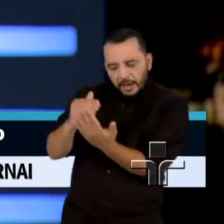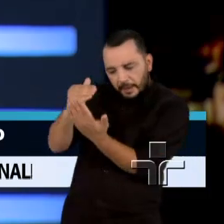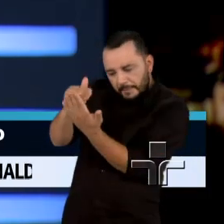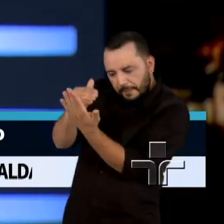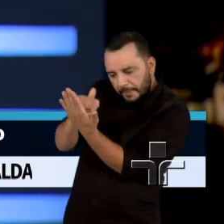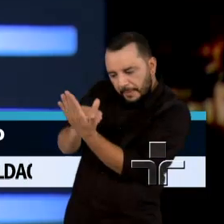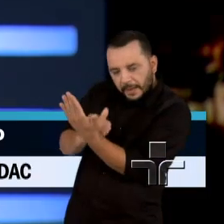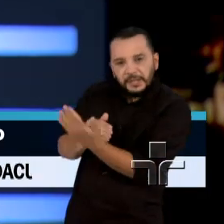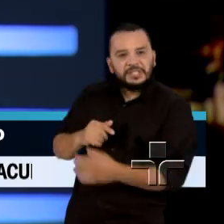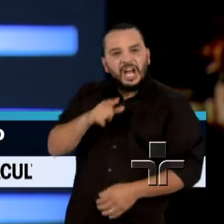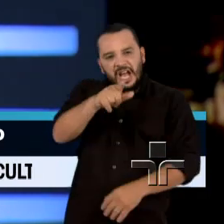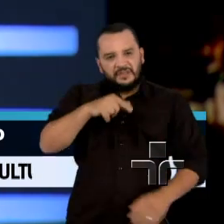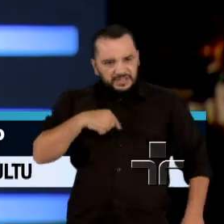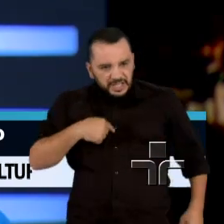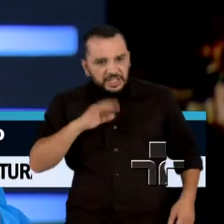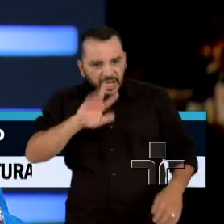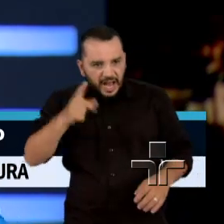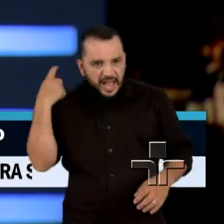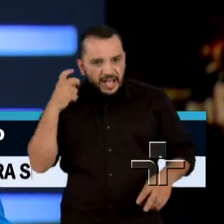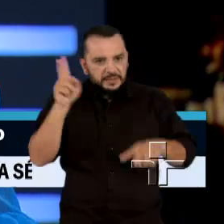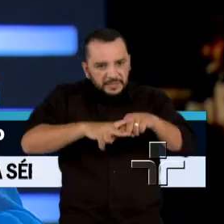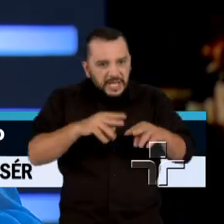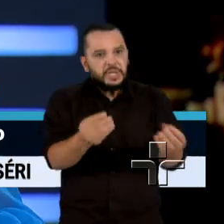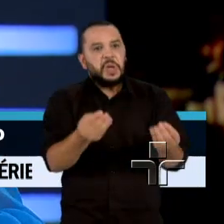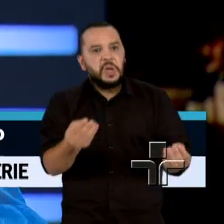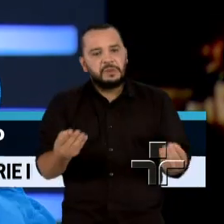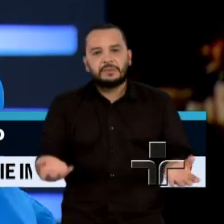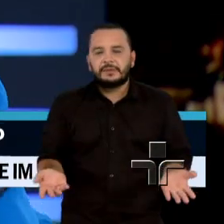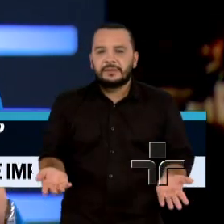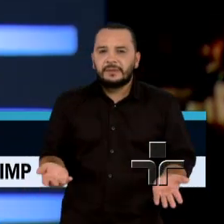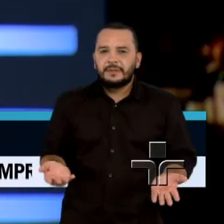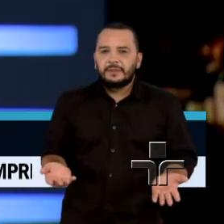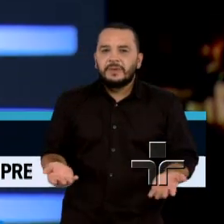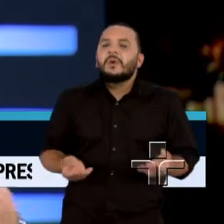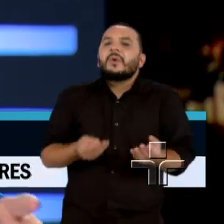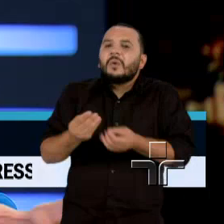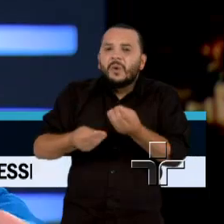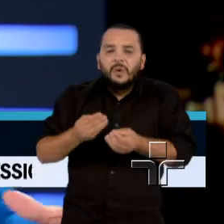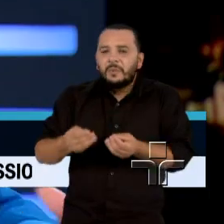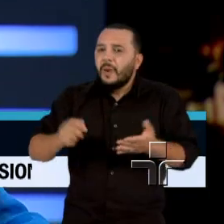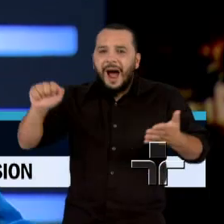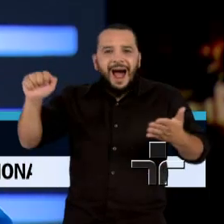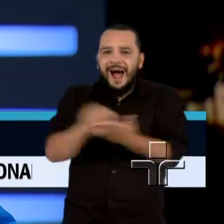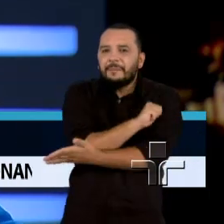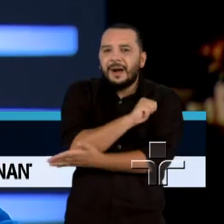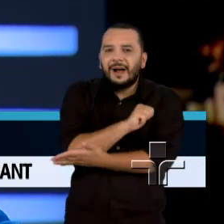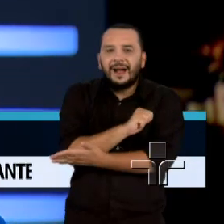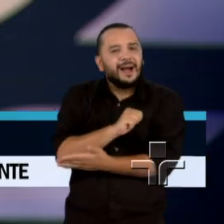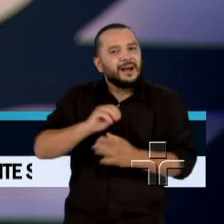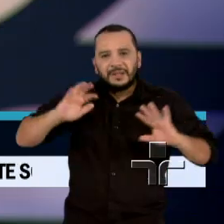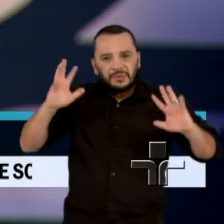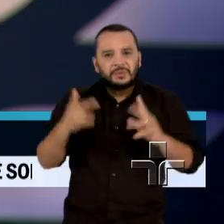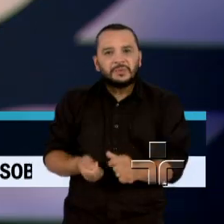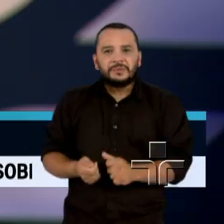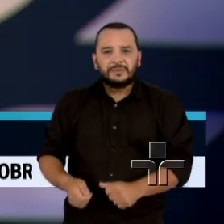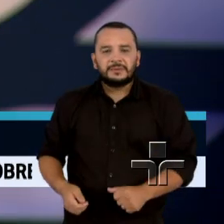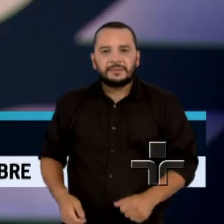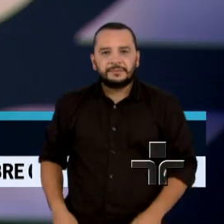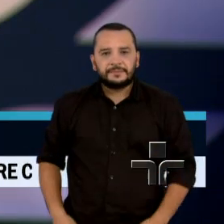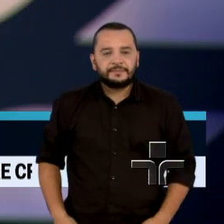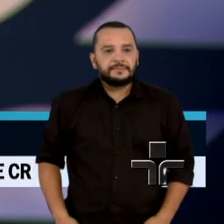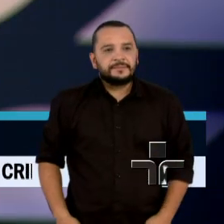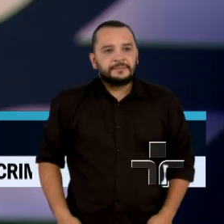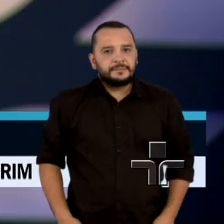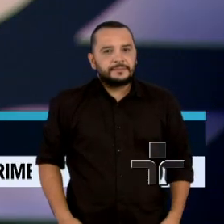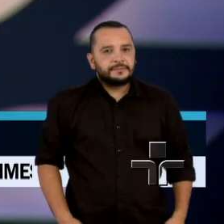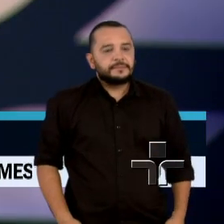já o tratam com preconceito, né? Como? O que é preciso fazer para apagar esse registro de uma vez?